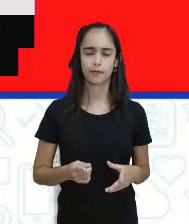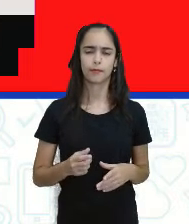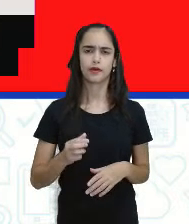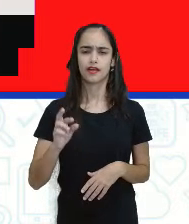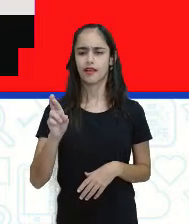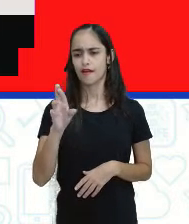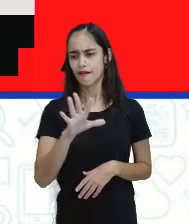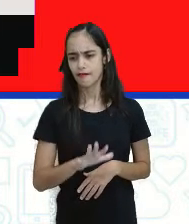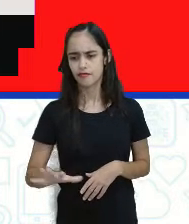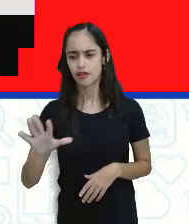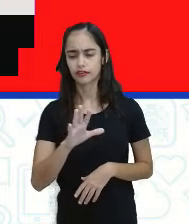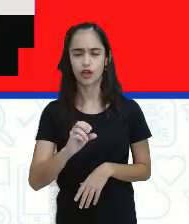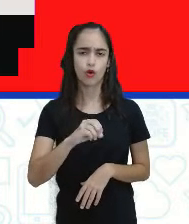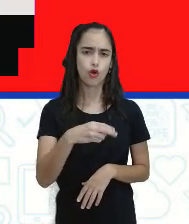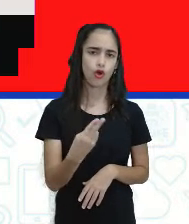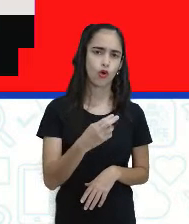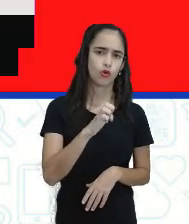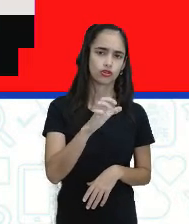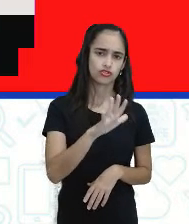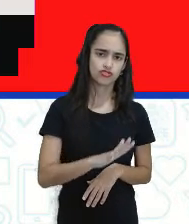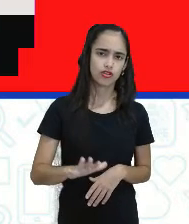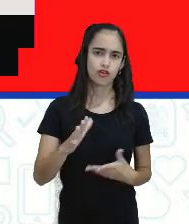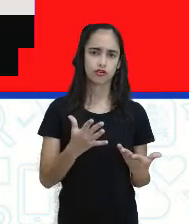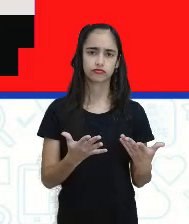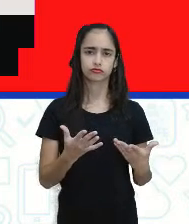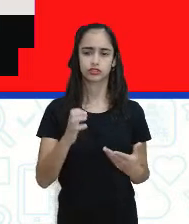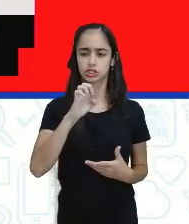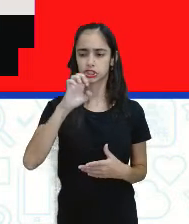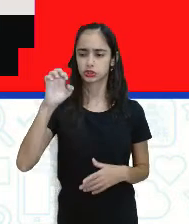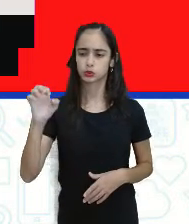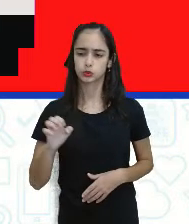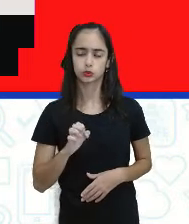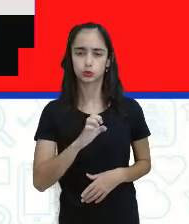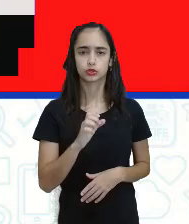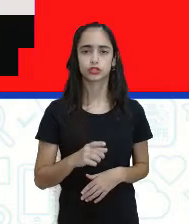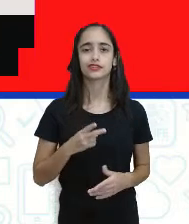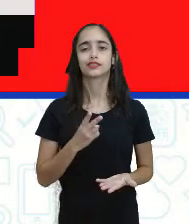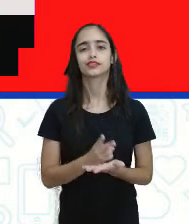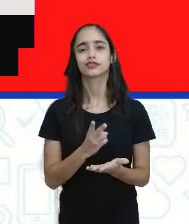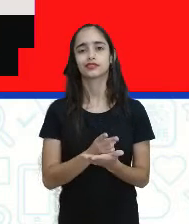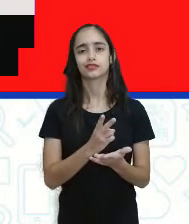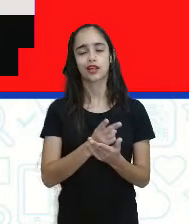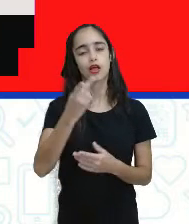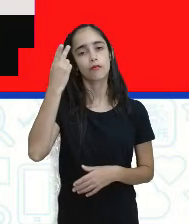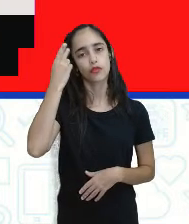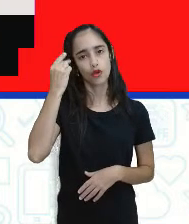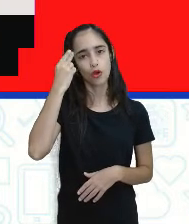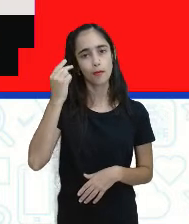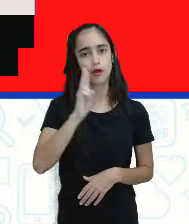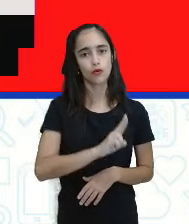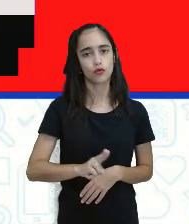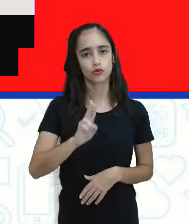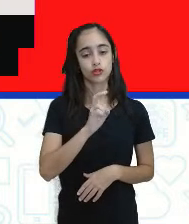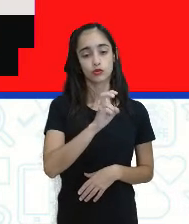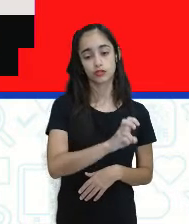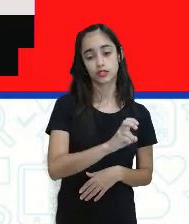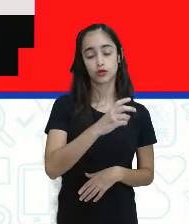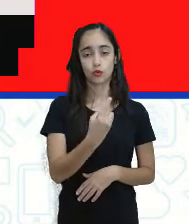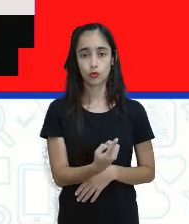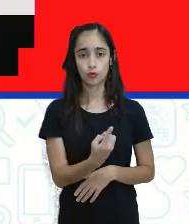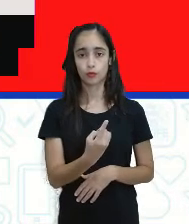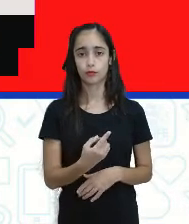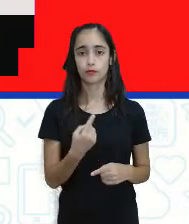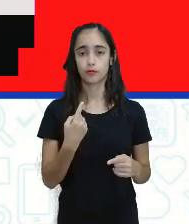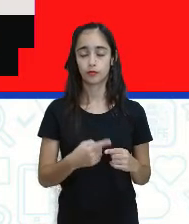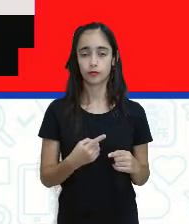regionais, estaduais, o comum é fazer o rodízio 5-1, né? Que é quando tem um levantador